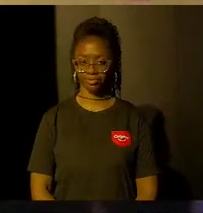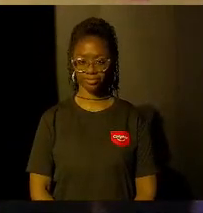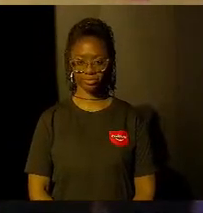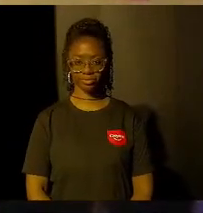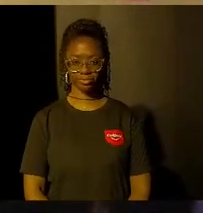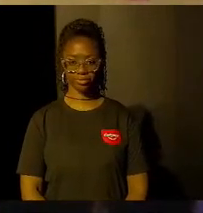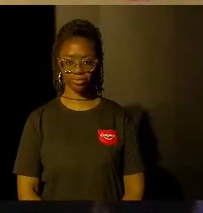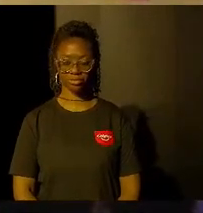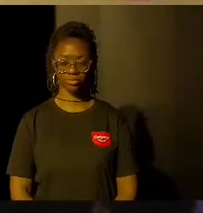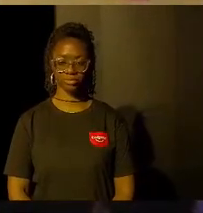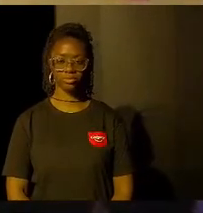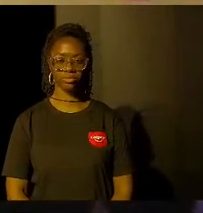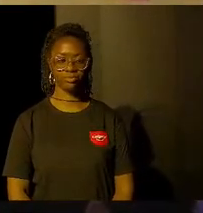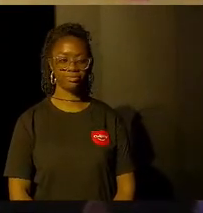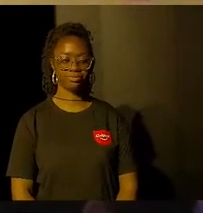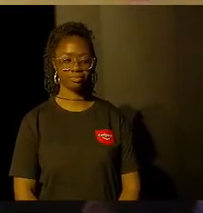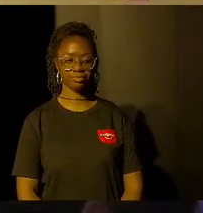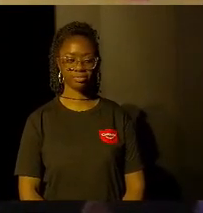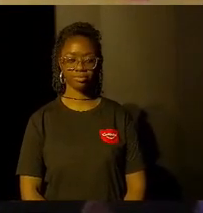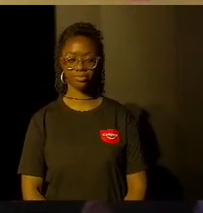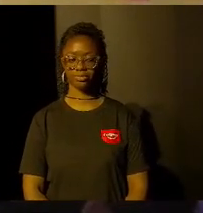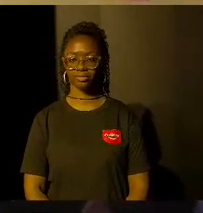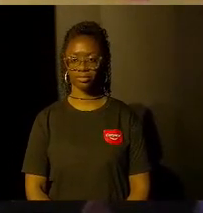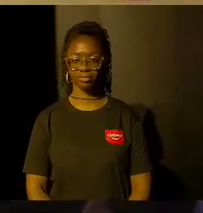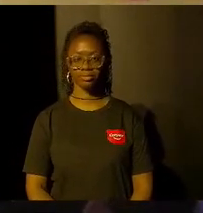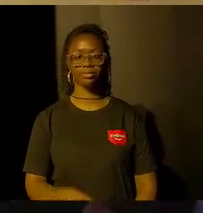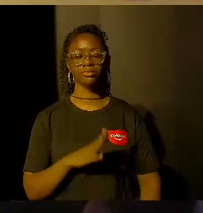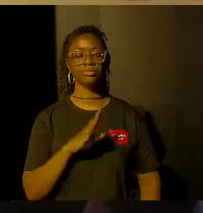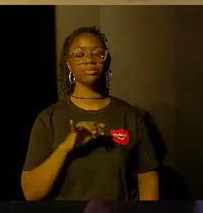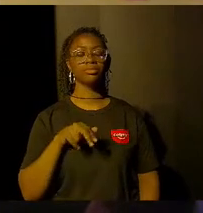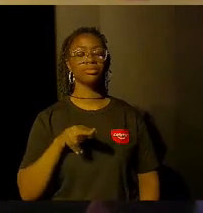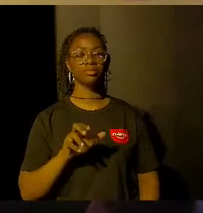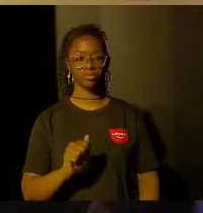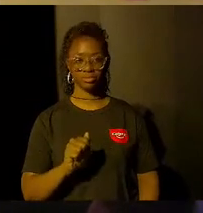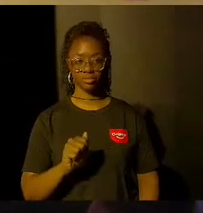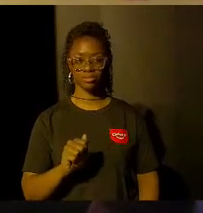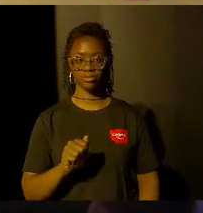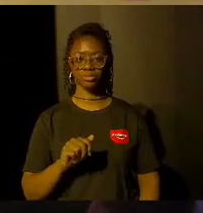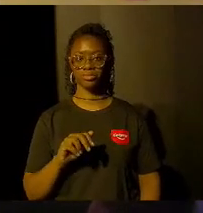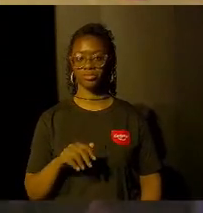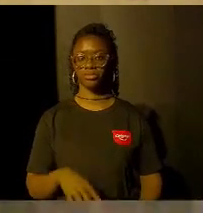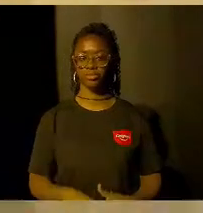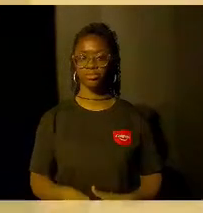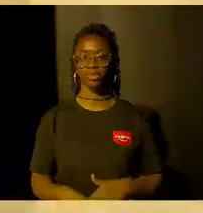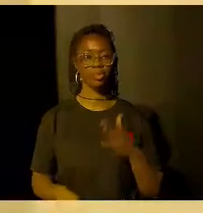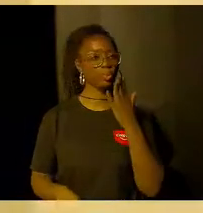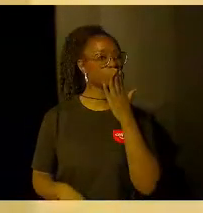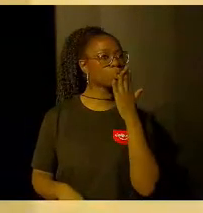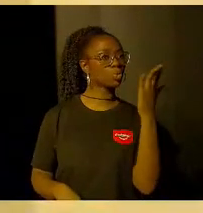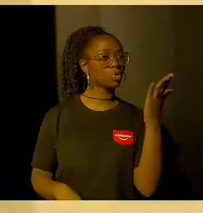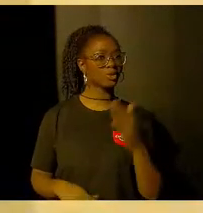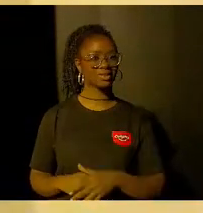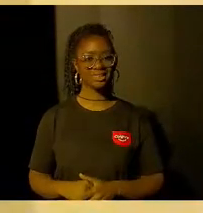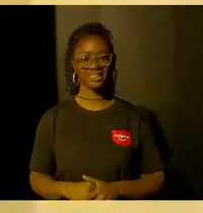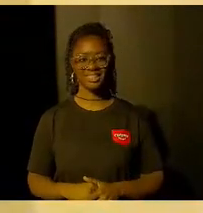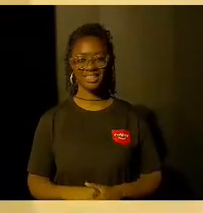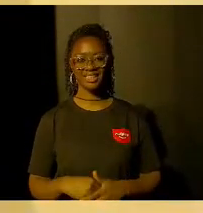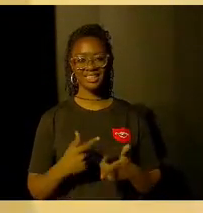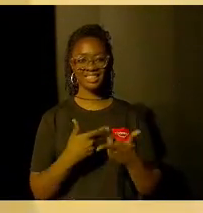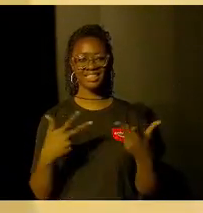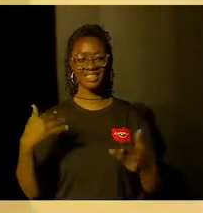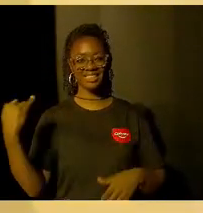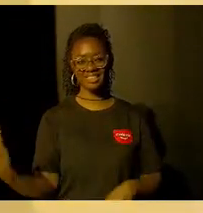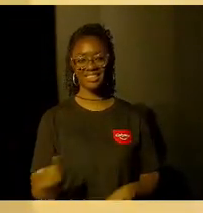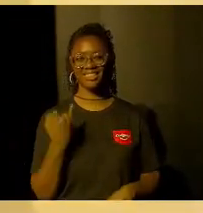Obrigado Bianca eu acho que tem uma coisa que é importante aqui